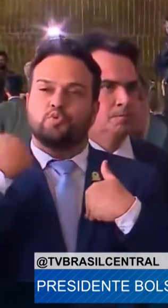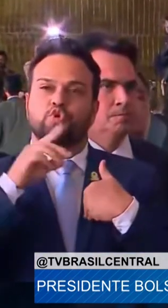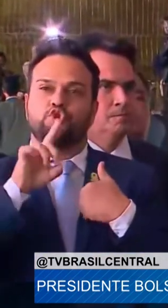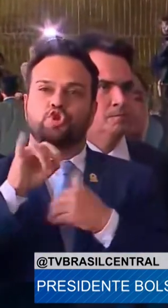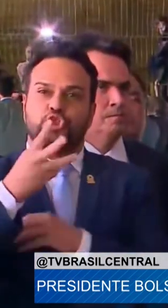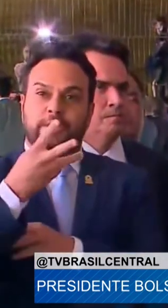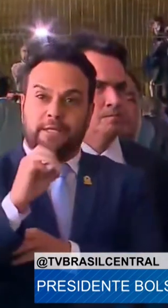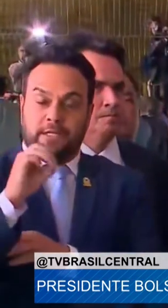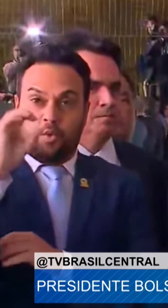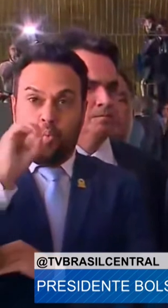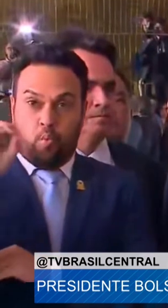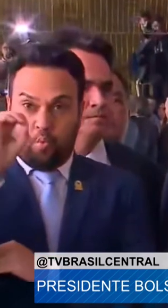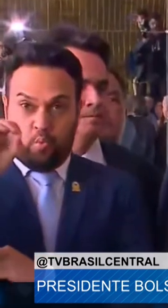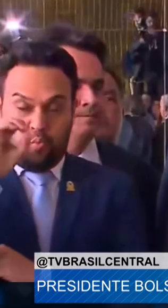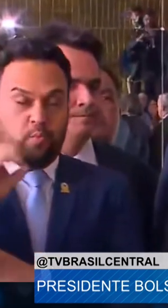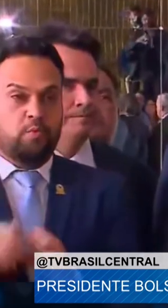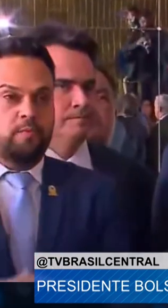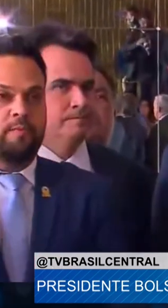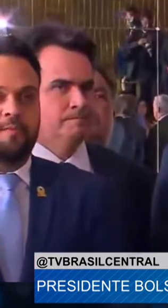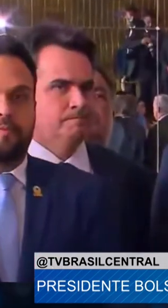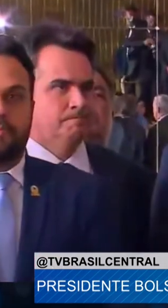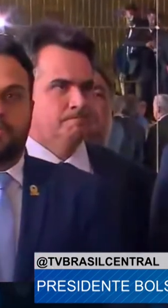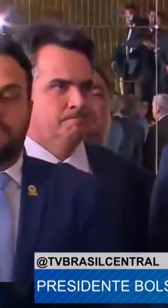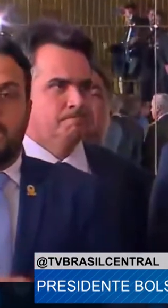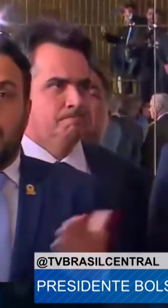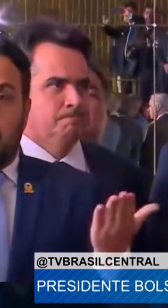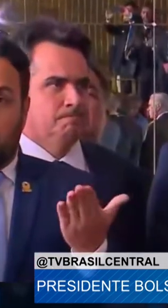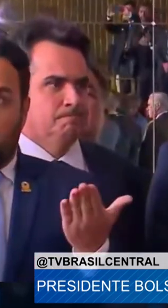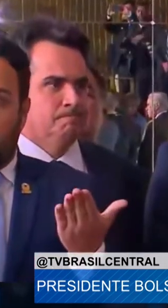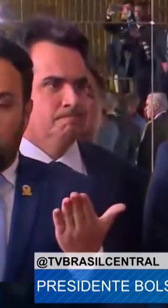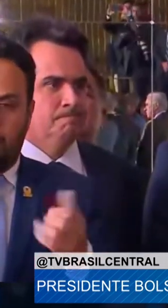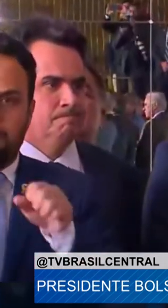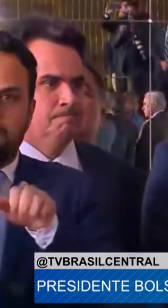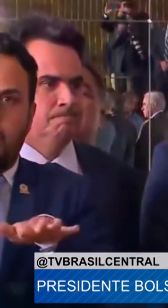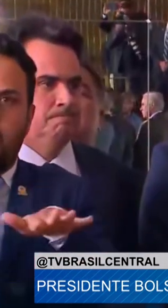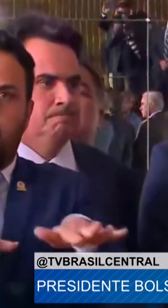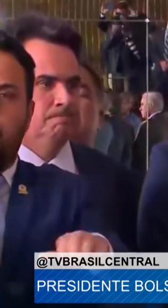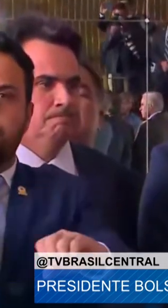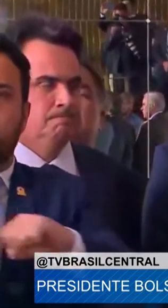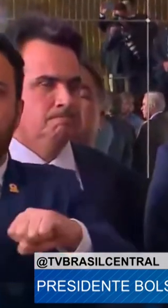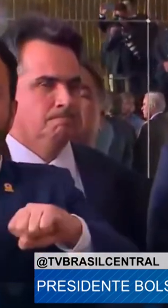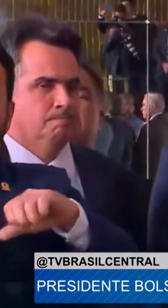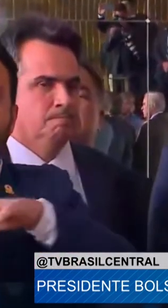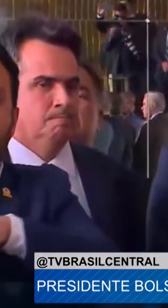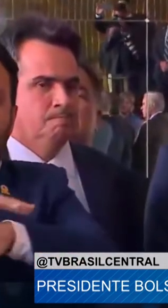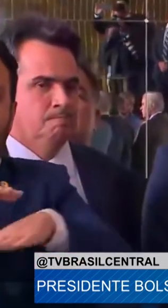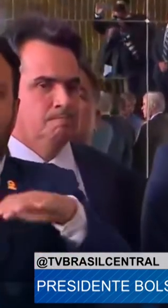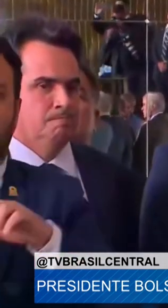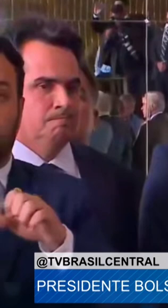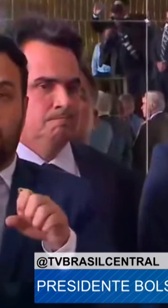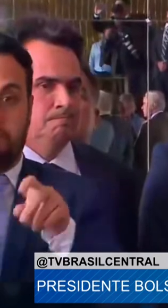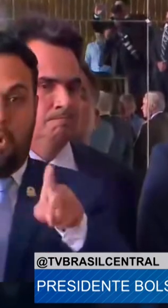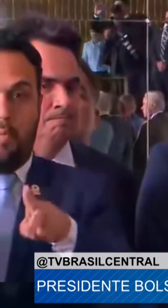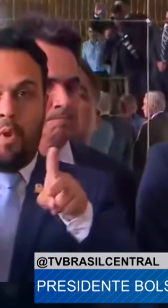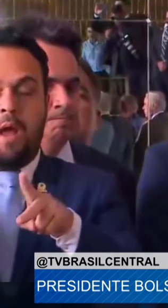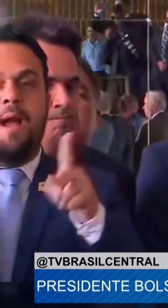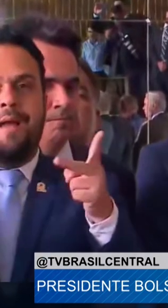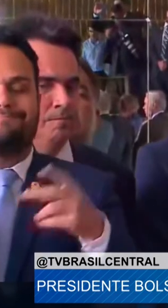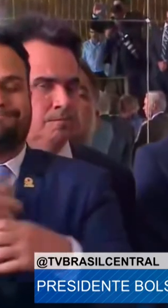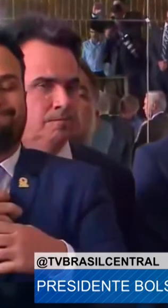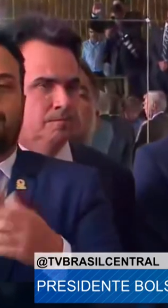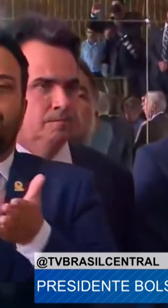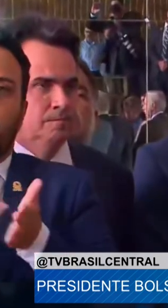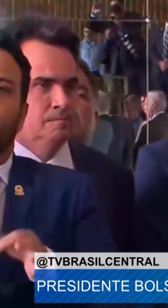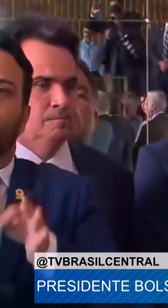de outubro. Os atuais movimentos populares são fruto de indignação e sentimento de